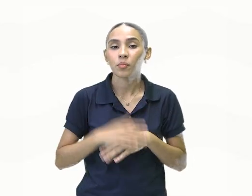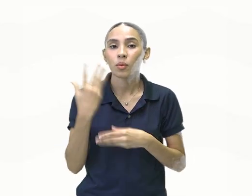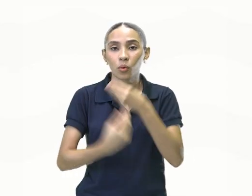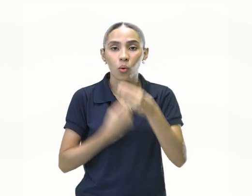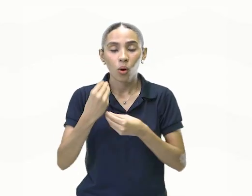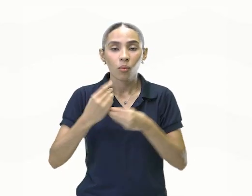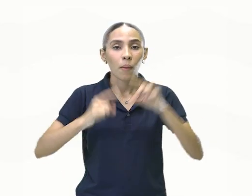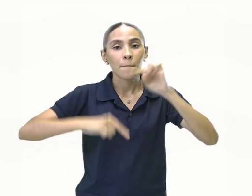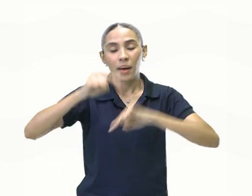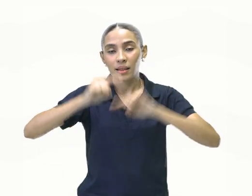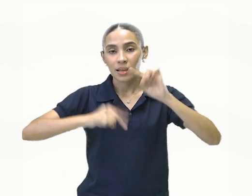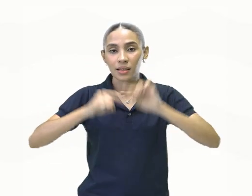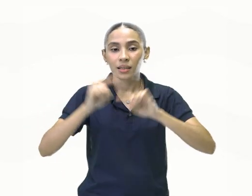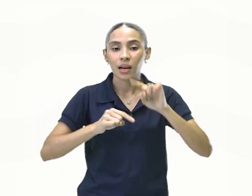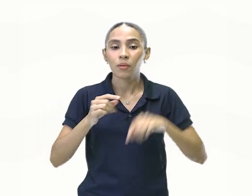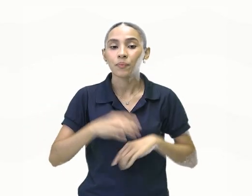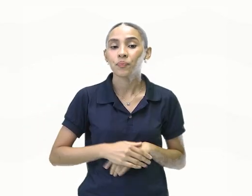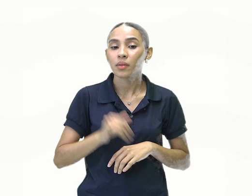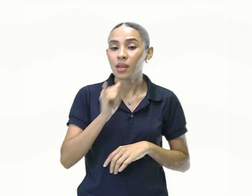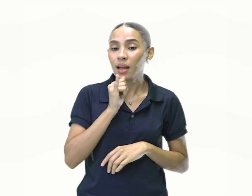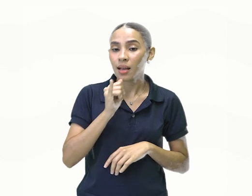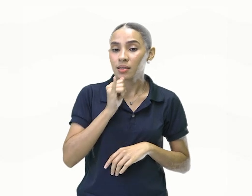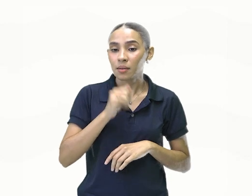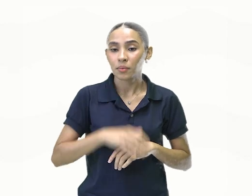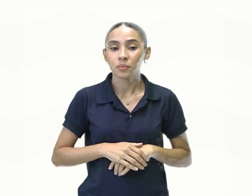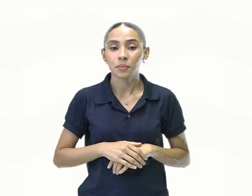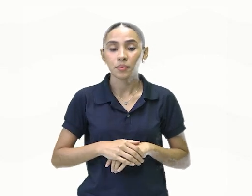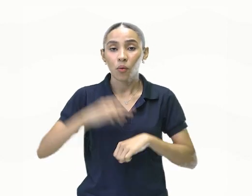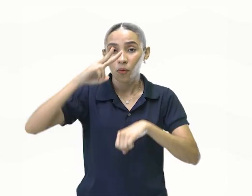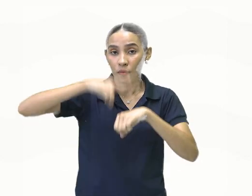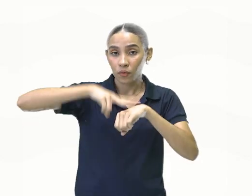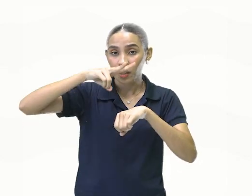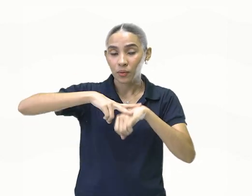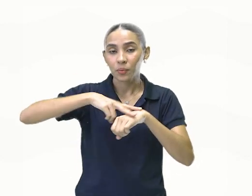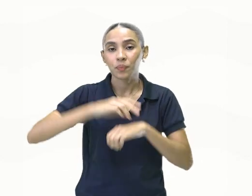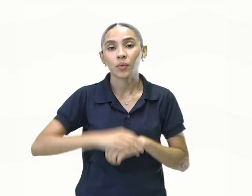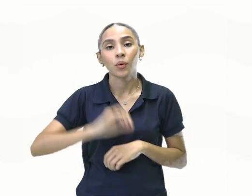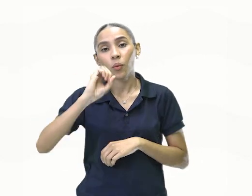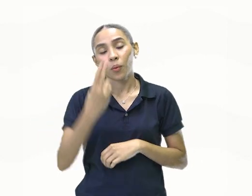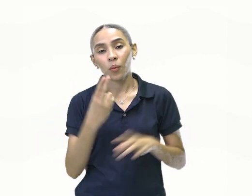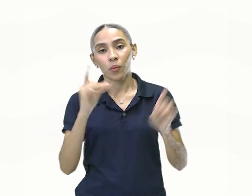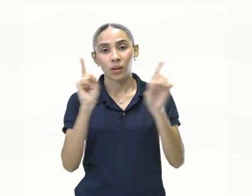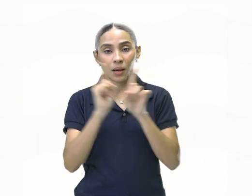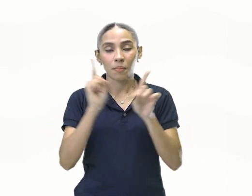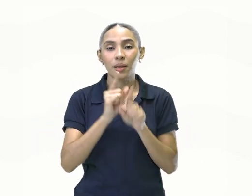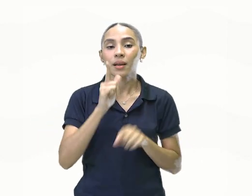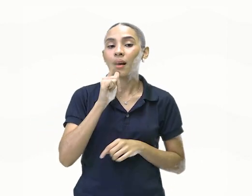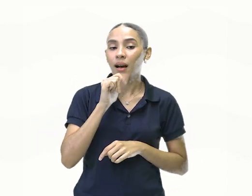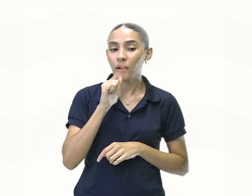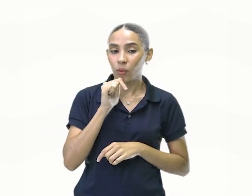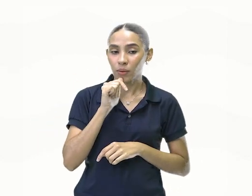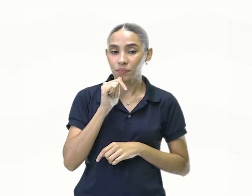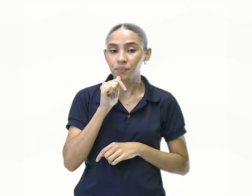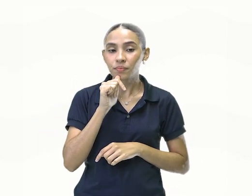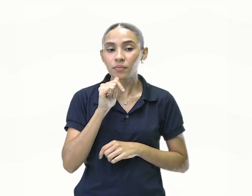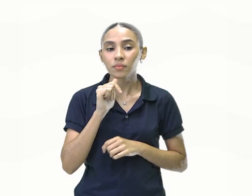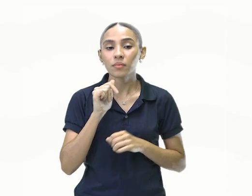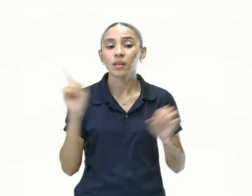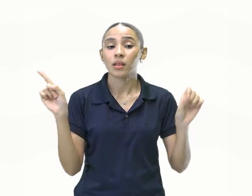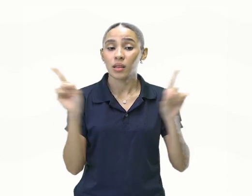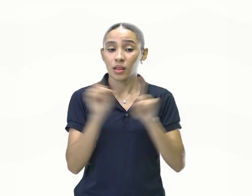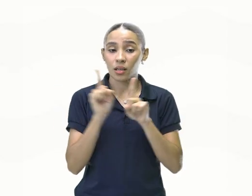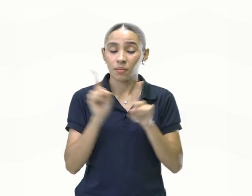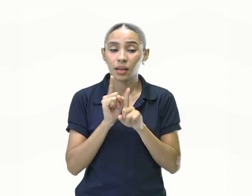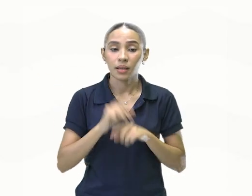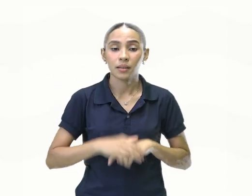passagem por meios materiais, como, por exemplo, o vidro ou a água.